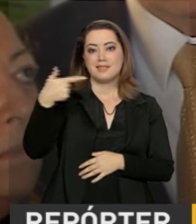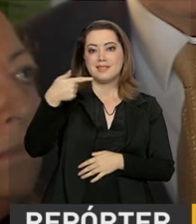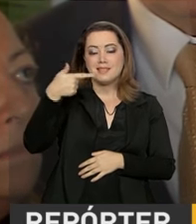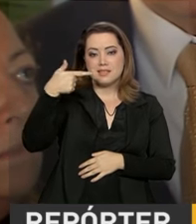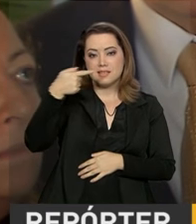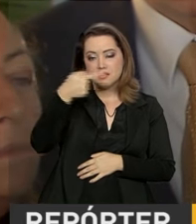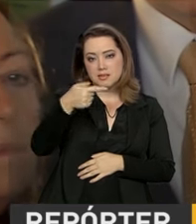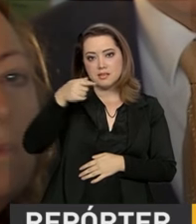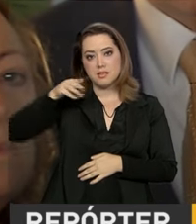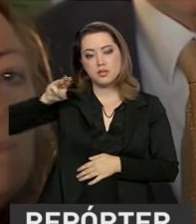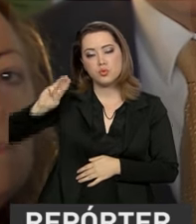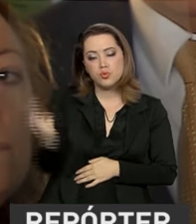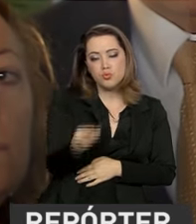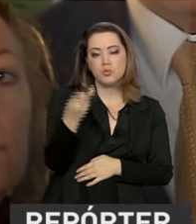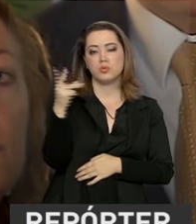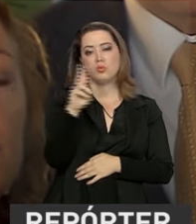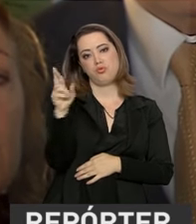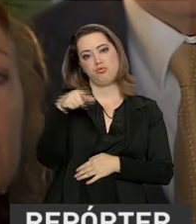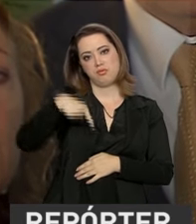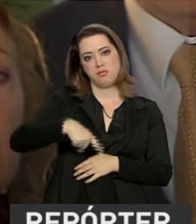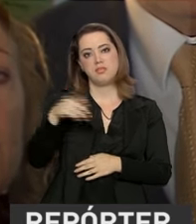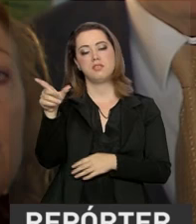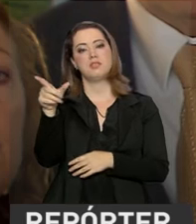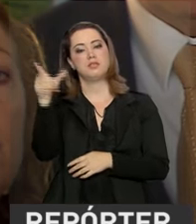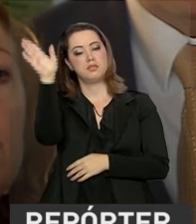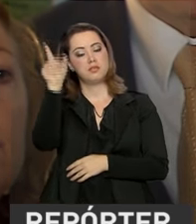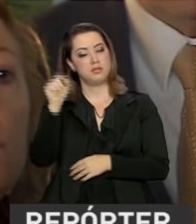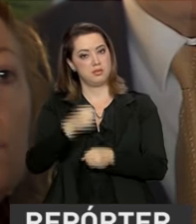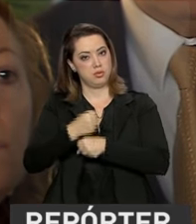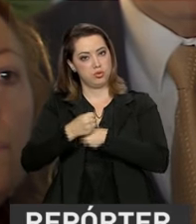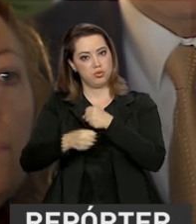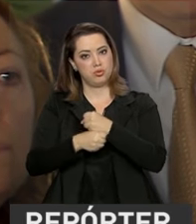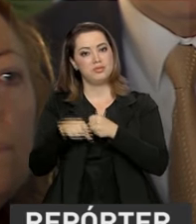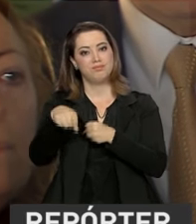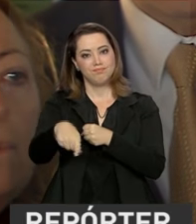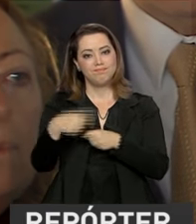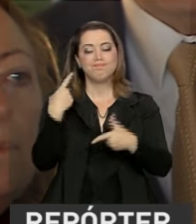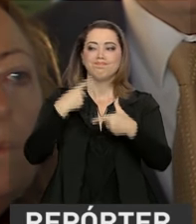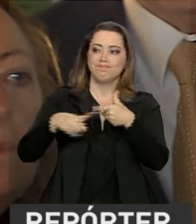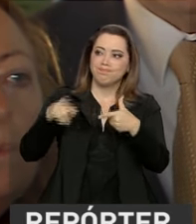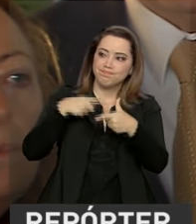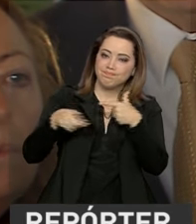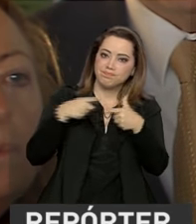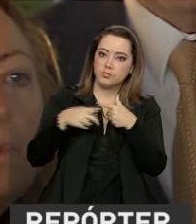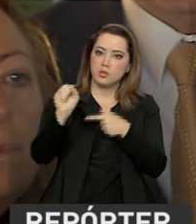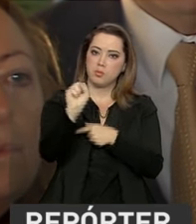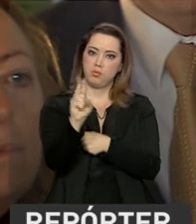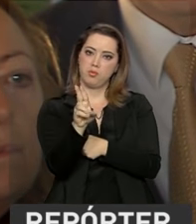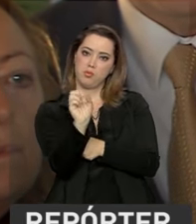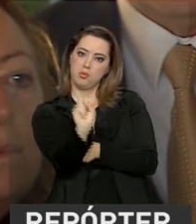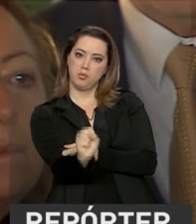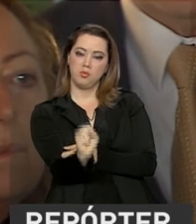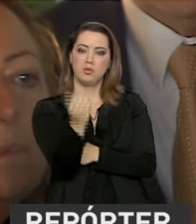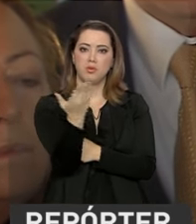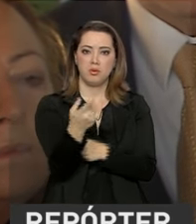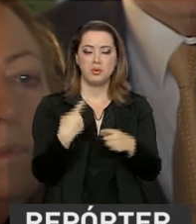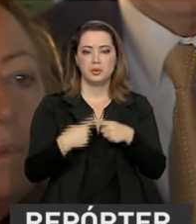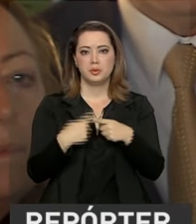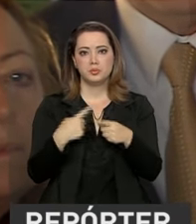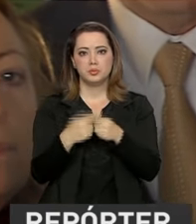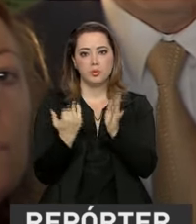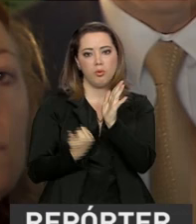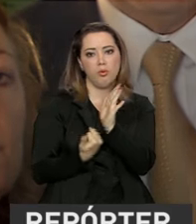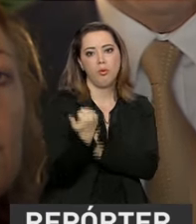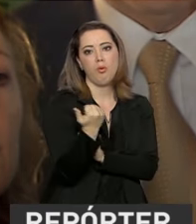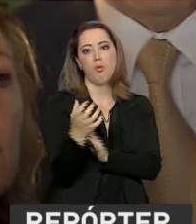estados, municípios e união. E isso desestrutura o orçamento da saúde que é feito desde o início no